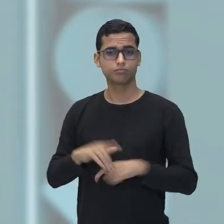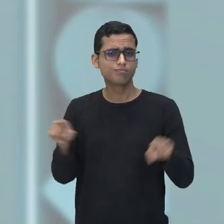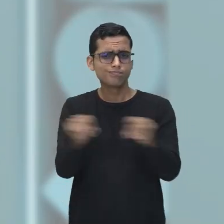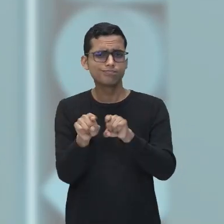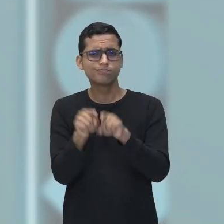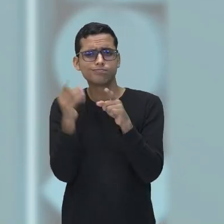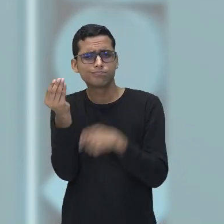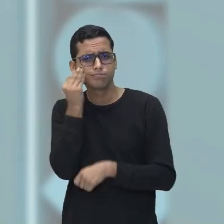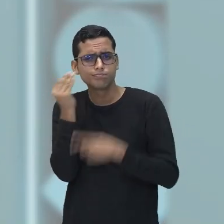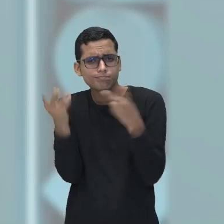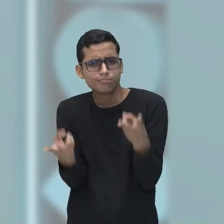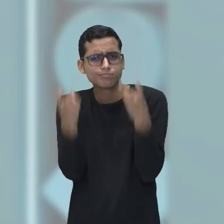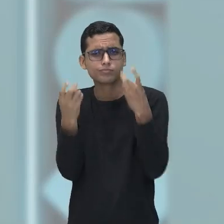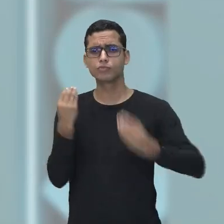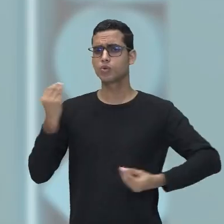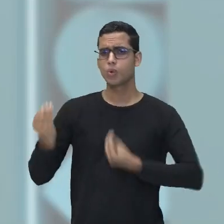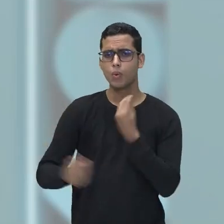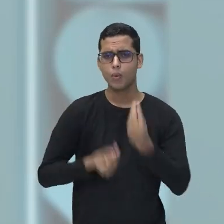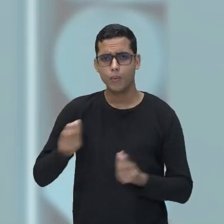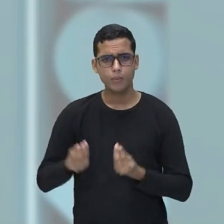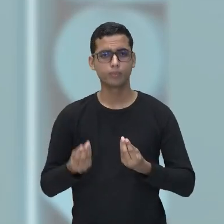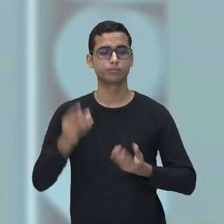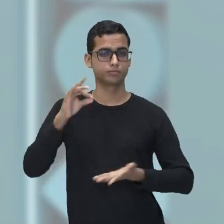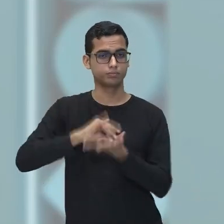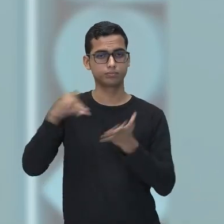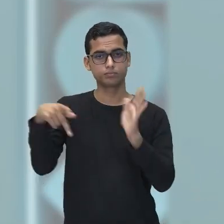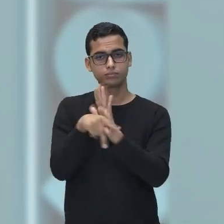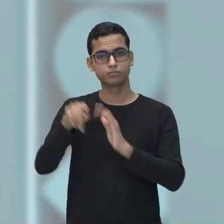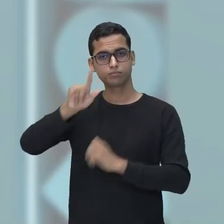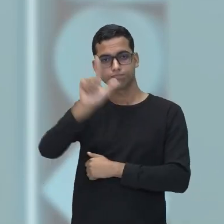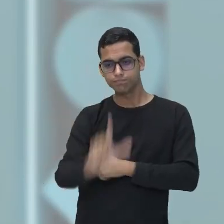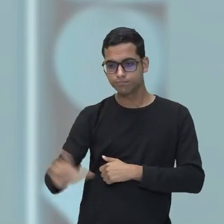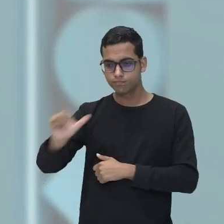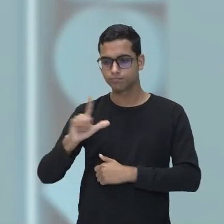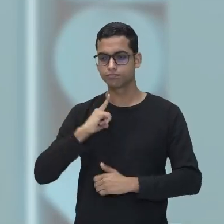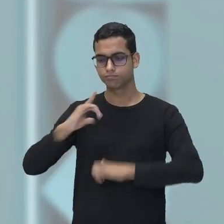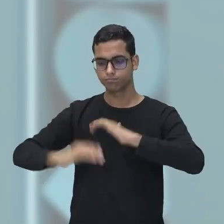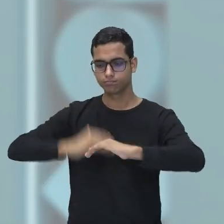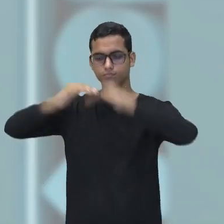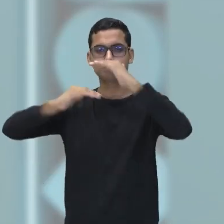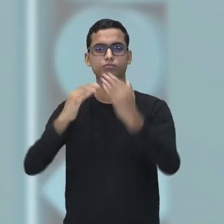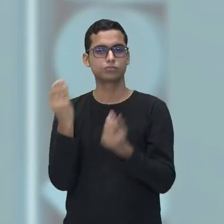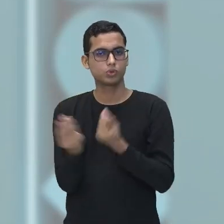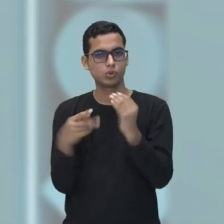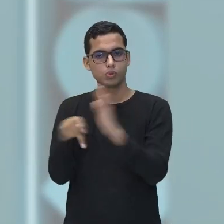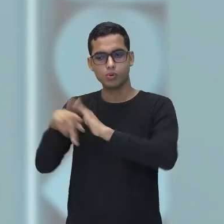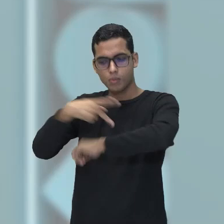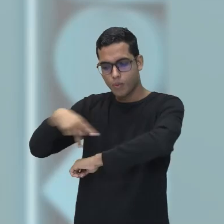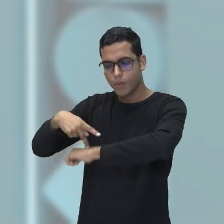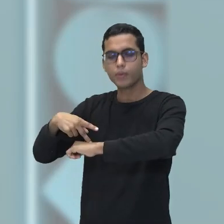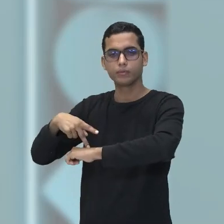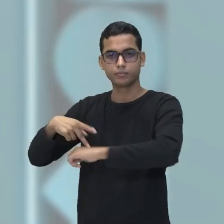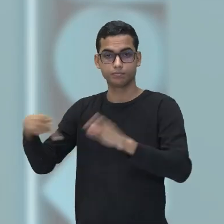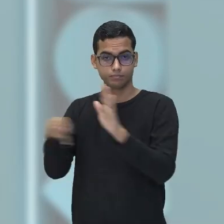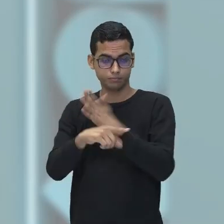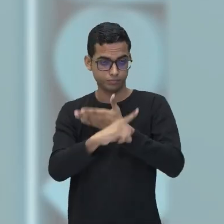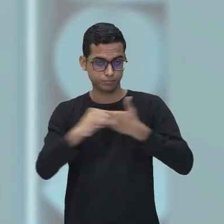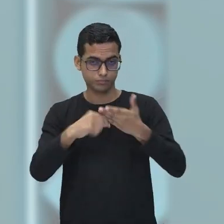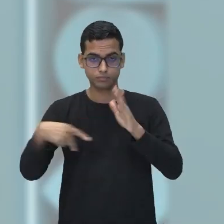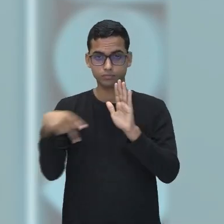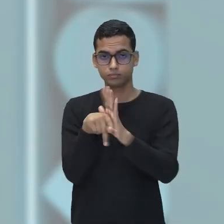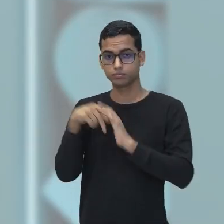de que maneira e de que forma a literatura tem se desenvolvido naquele país, a partir dos autores daquele